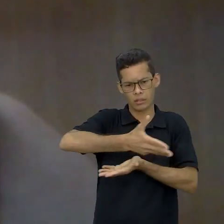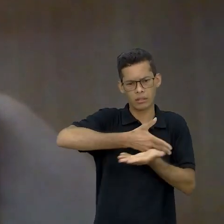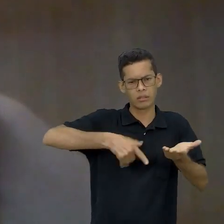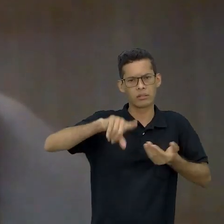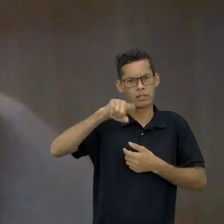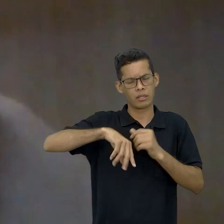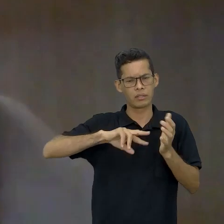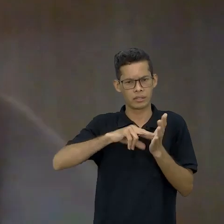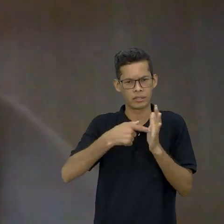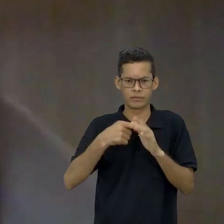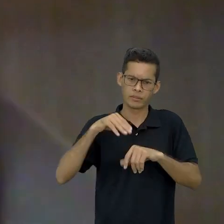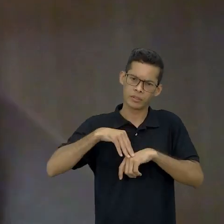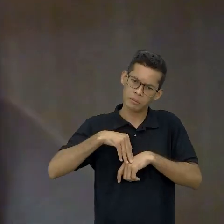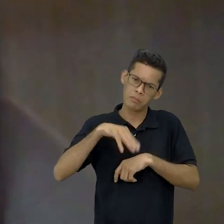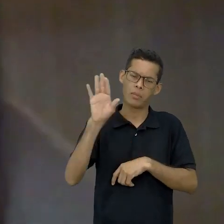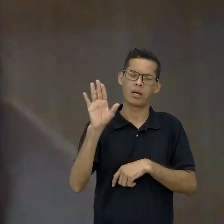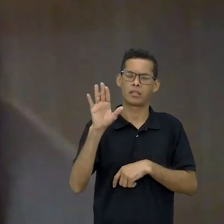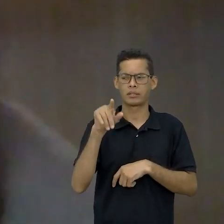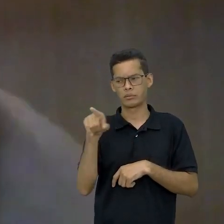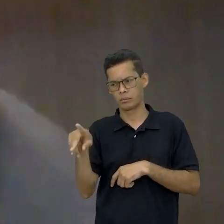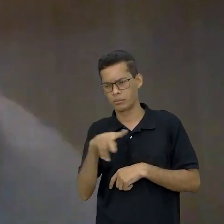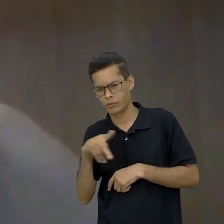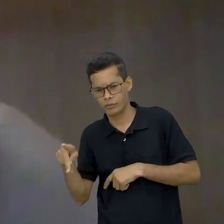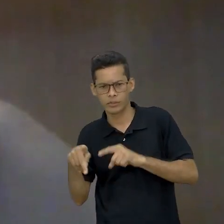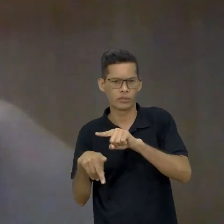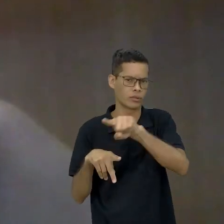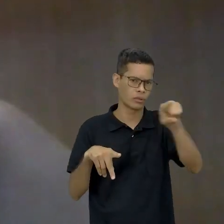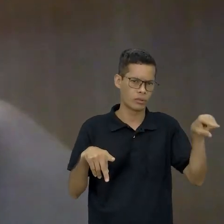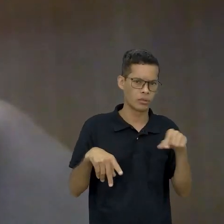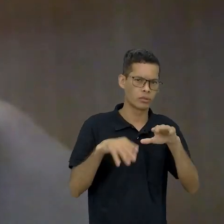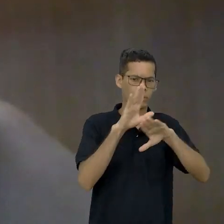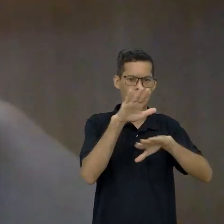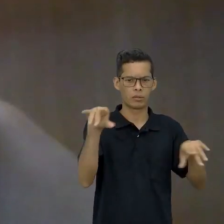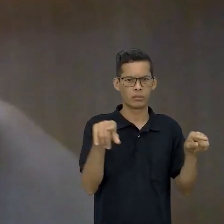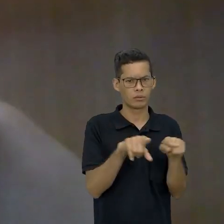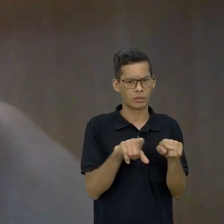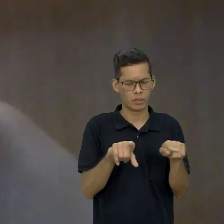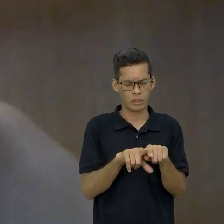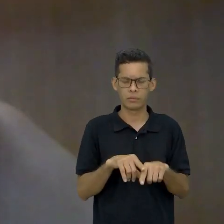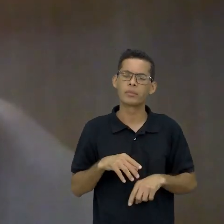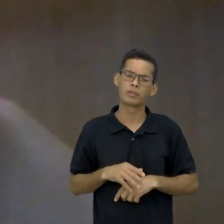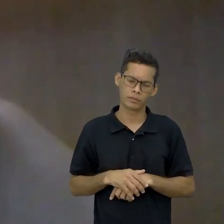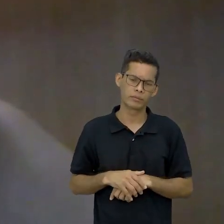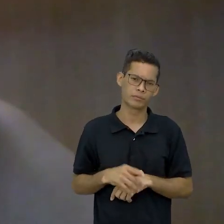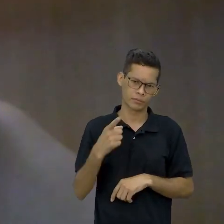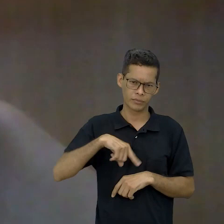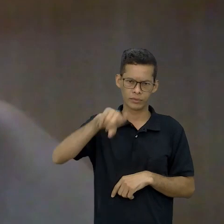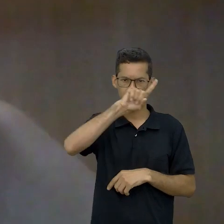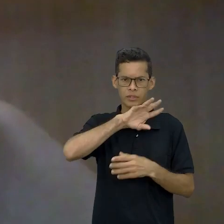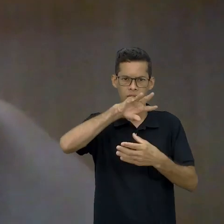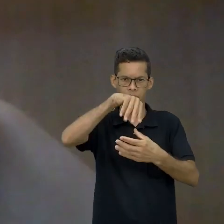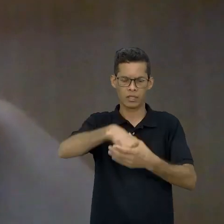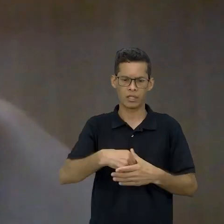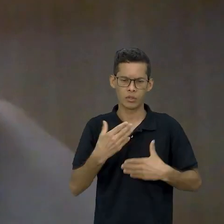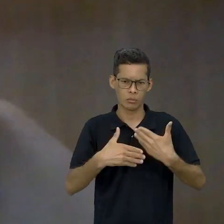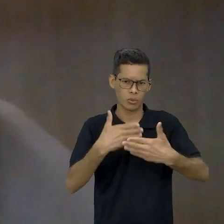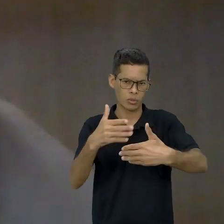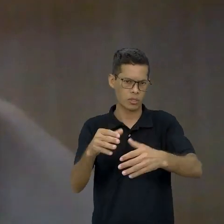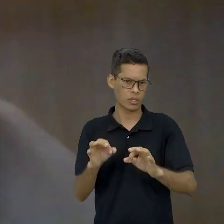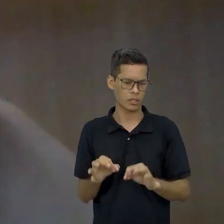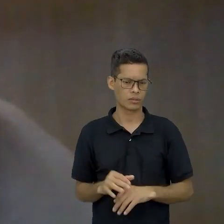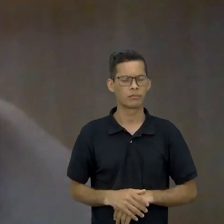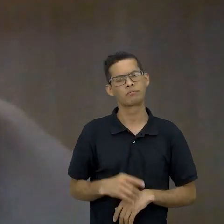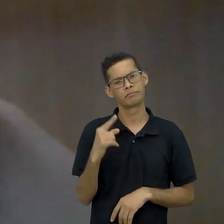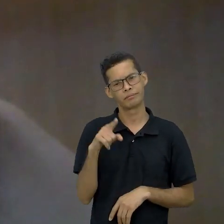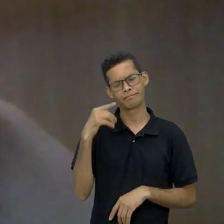ela é muito mais significativa tanto para o professor quanto para o estudante. não é? E para quem está envolvido no processo. Então, é